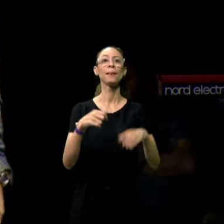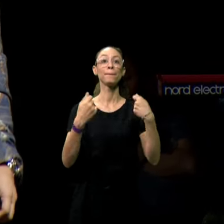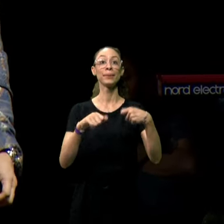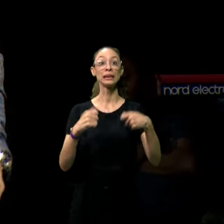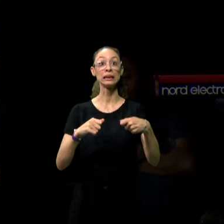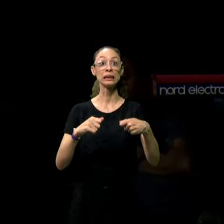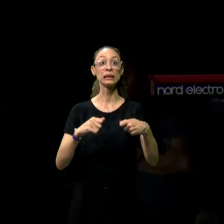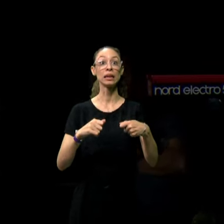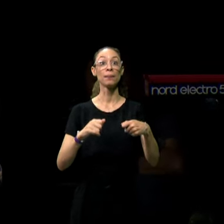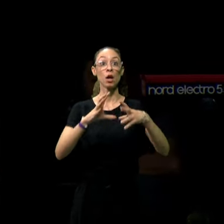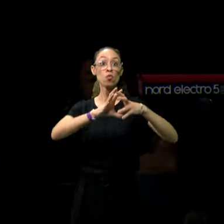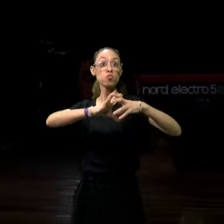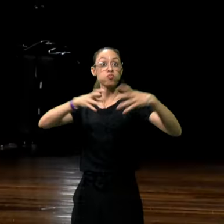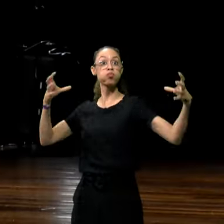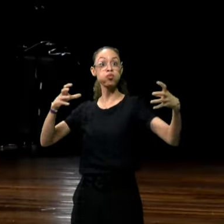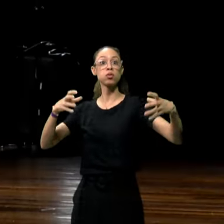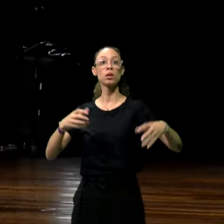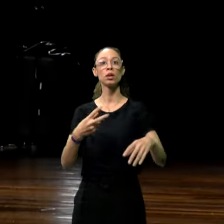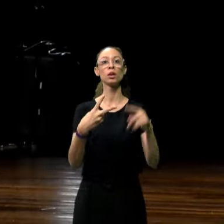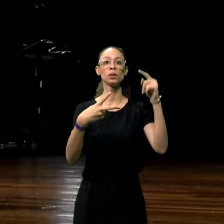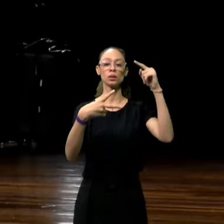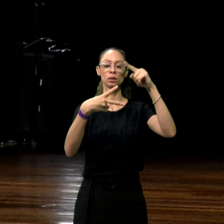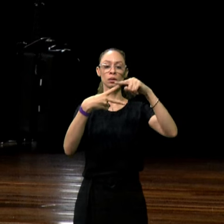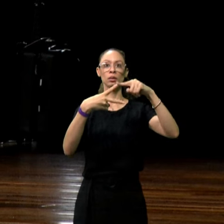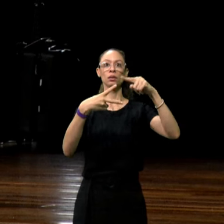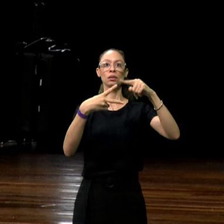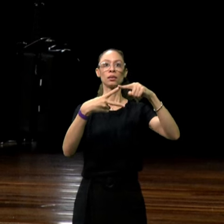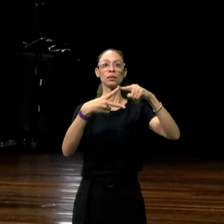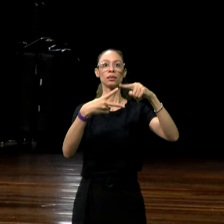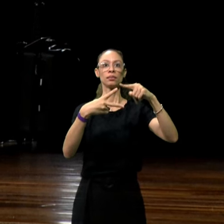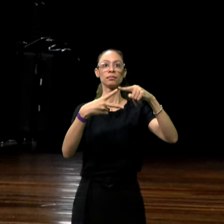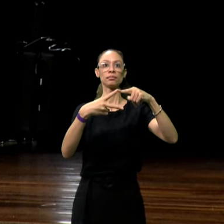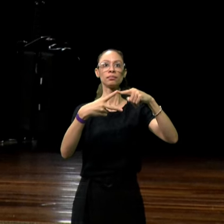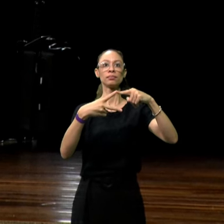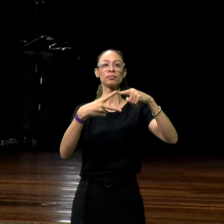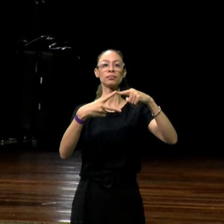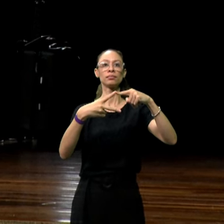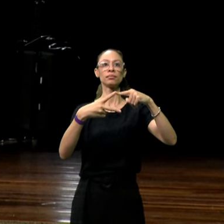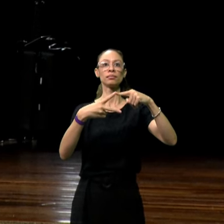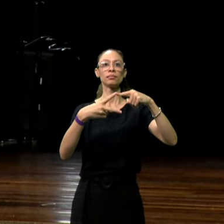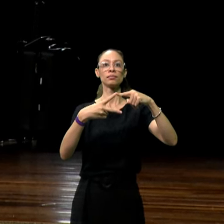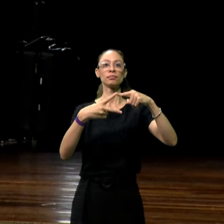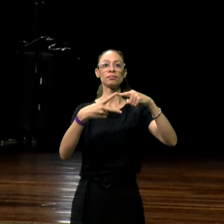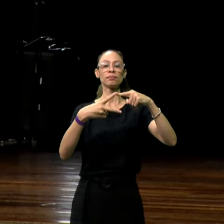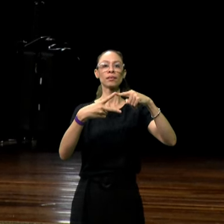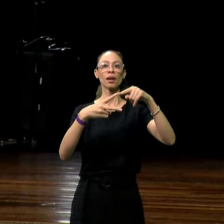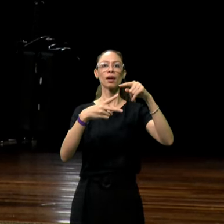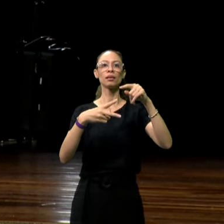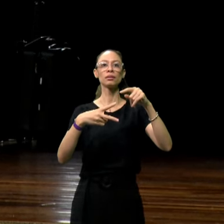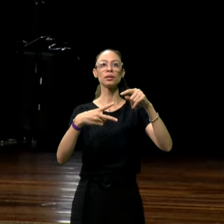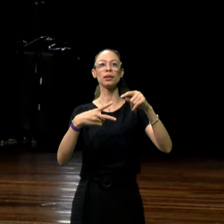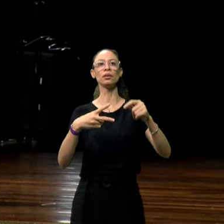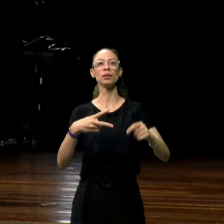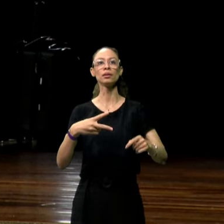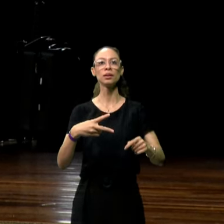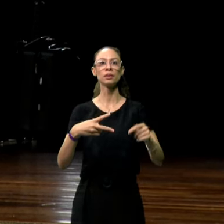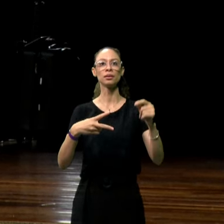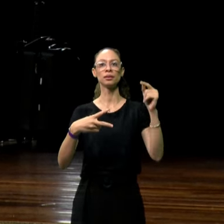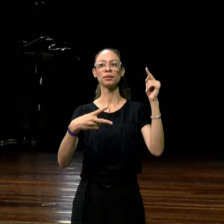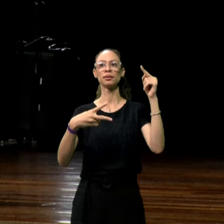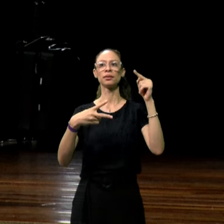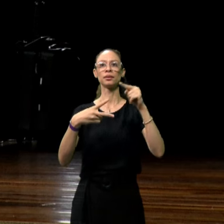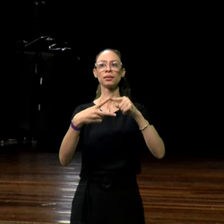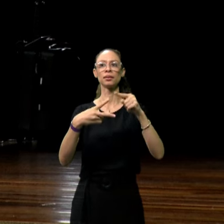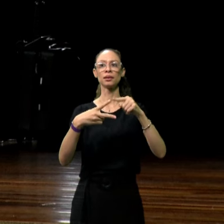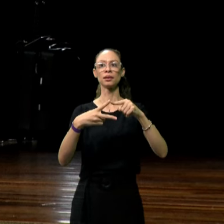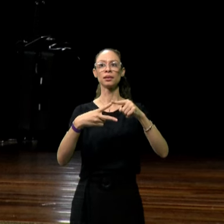pastor. Você precisa de ignorância e de fé. Se falha uma delas, você já foi. Tem que ser ignorante e tem